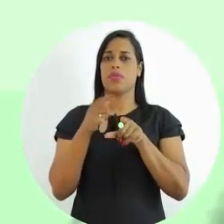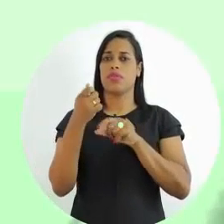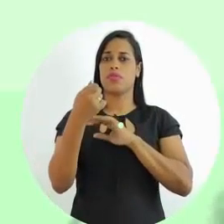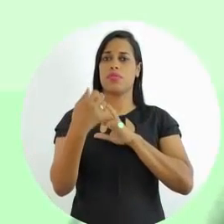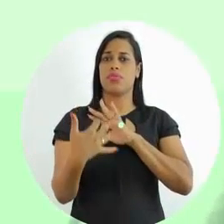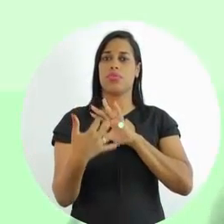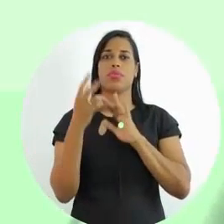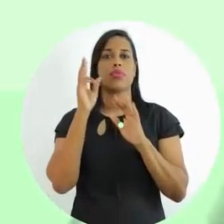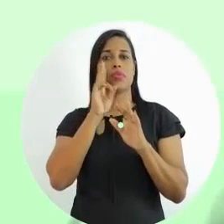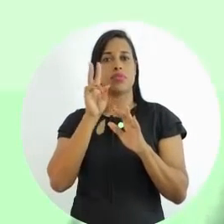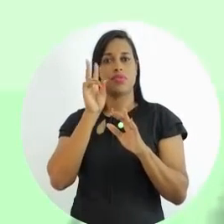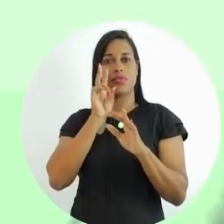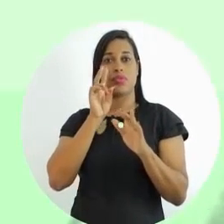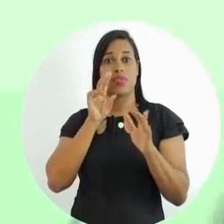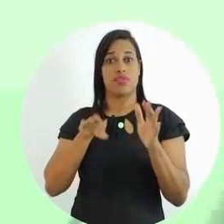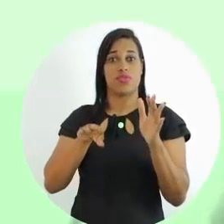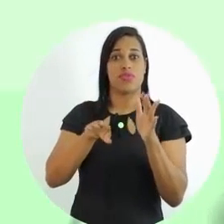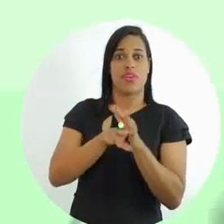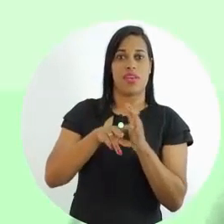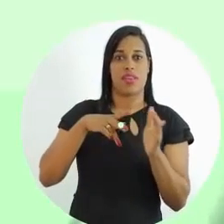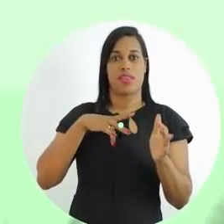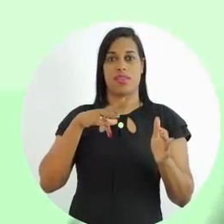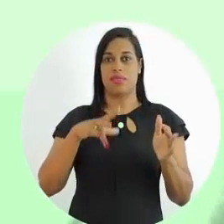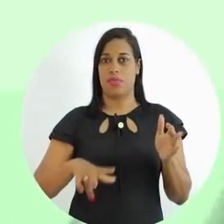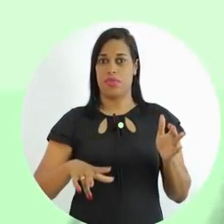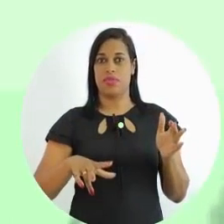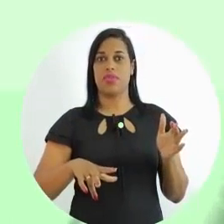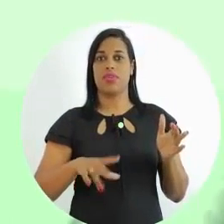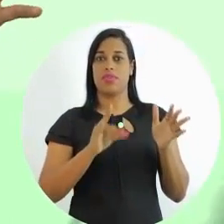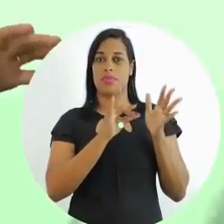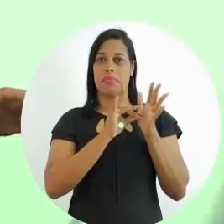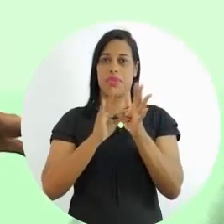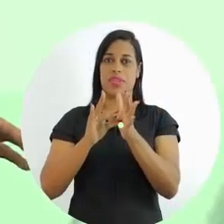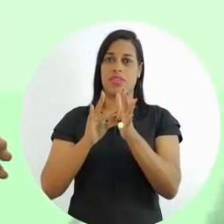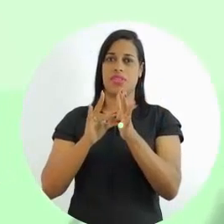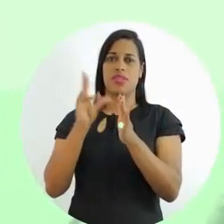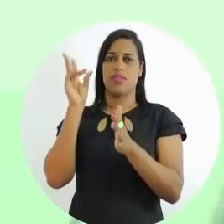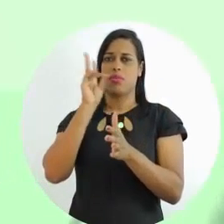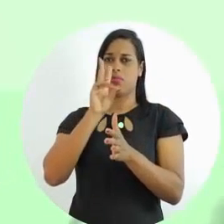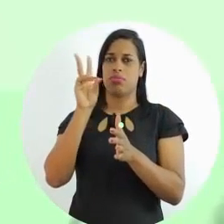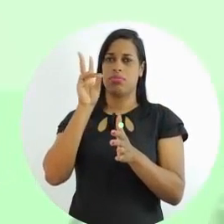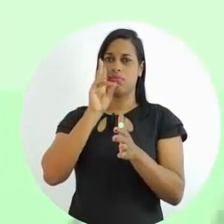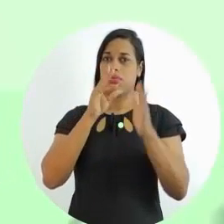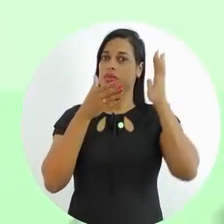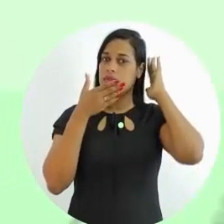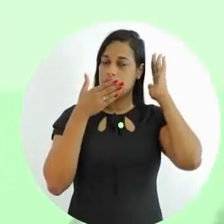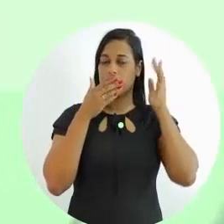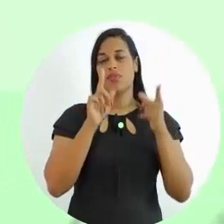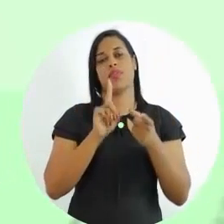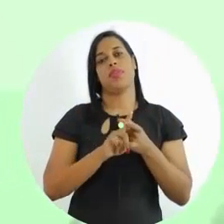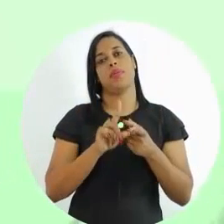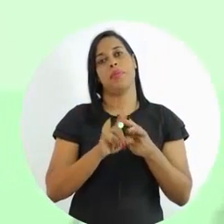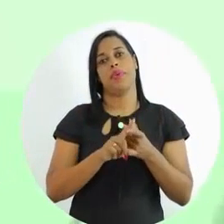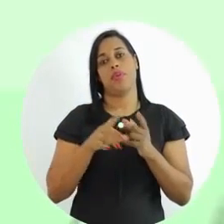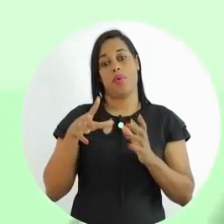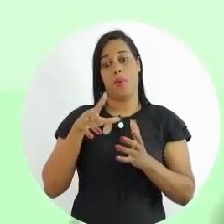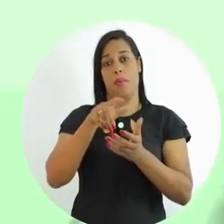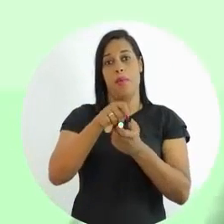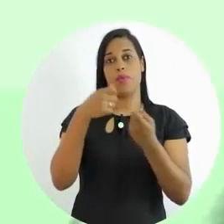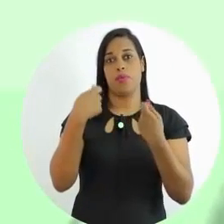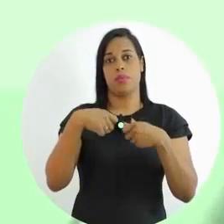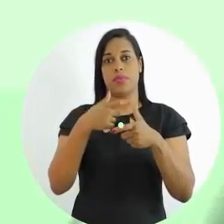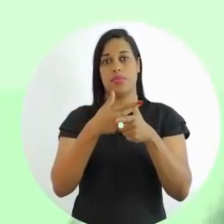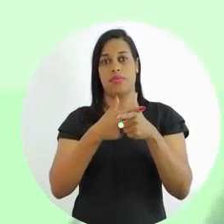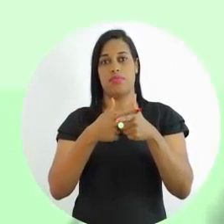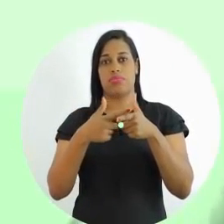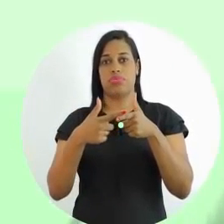a nossa história a partir da chegada dos portugueses e não desmerecendo toda a tradição e história indígena. O mundo havia